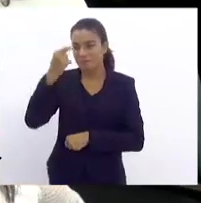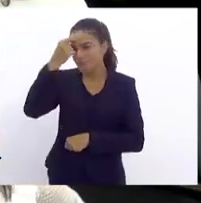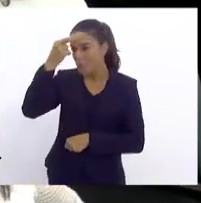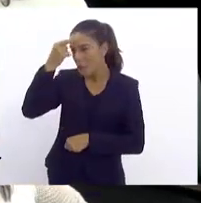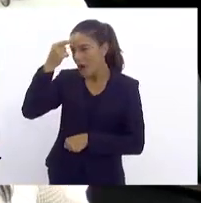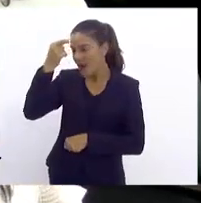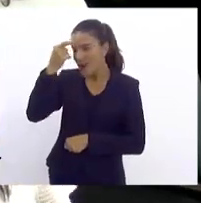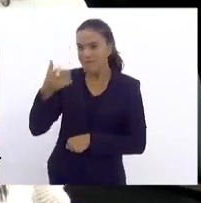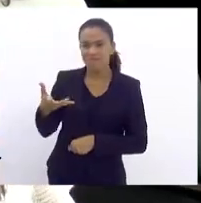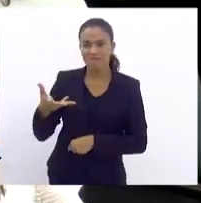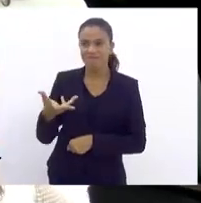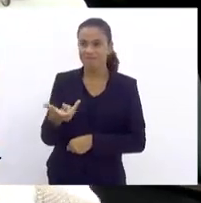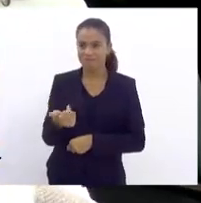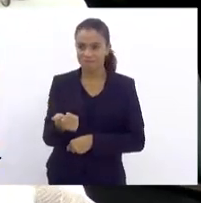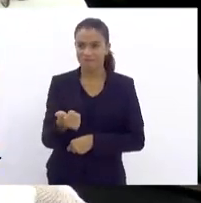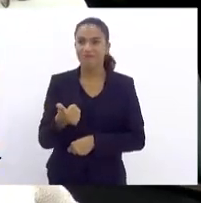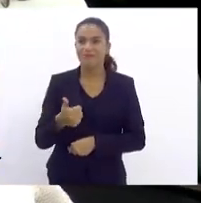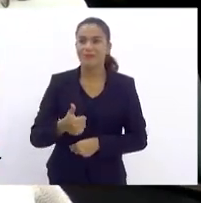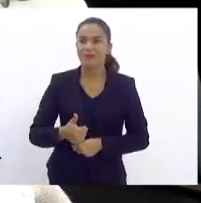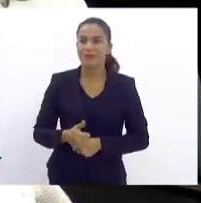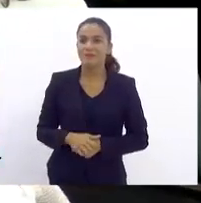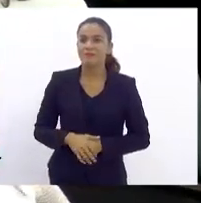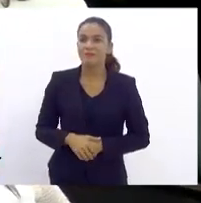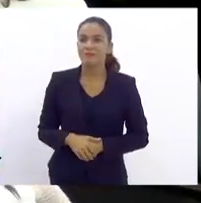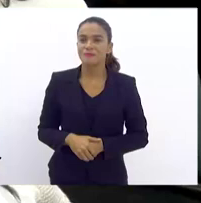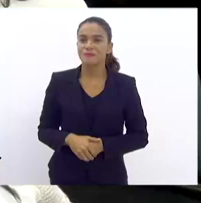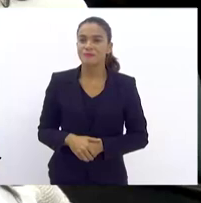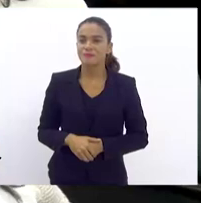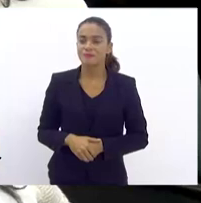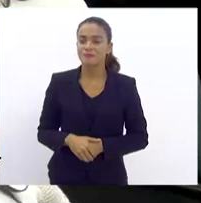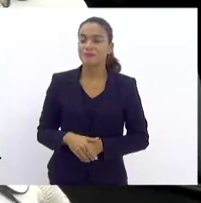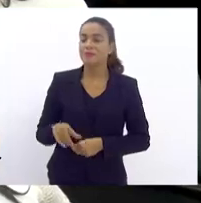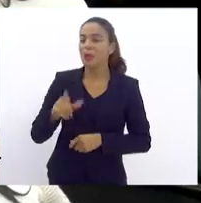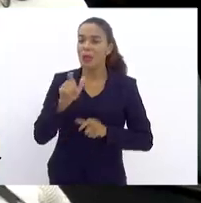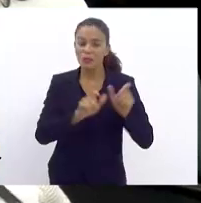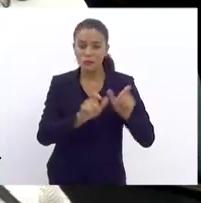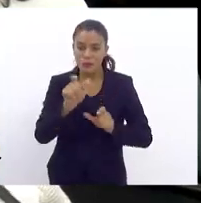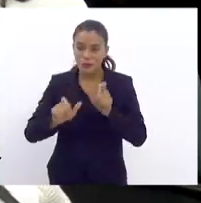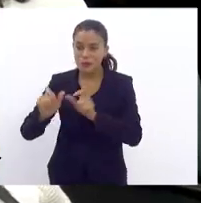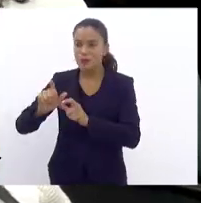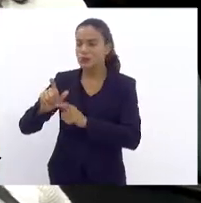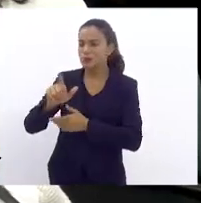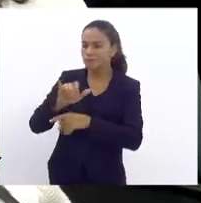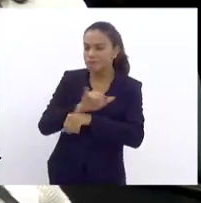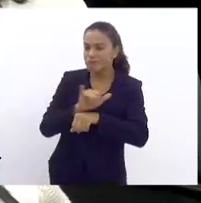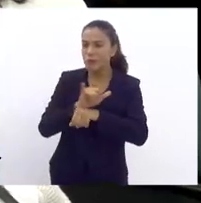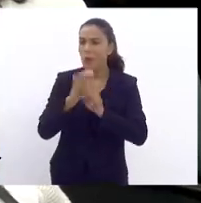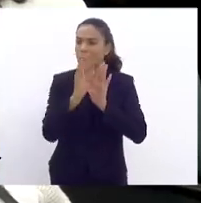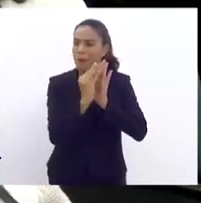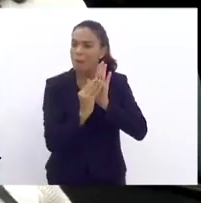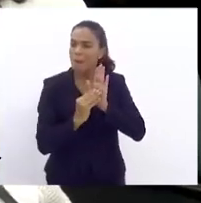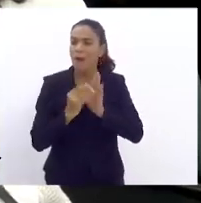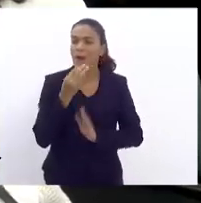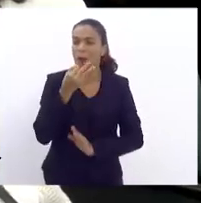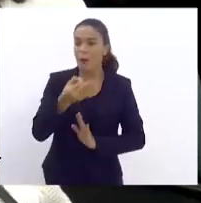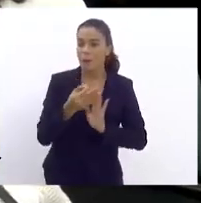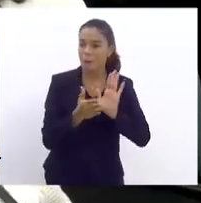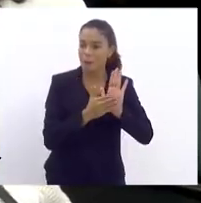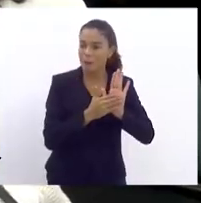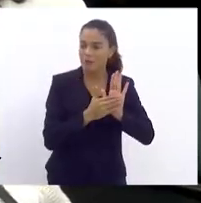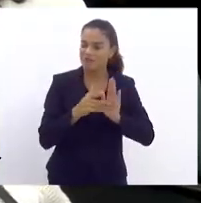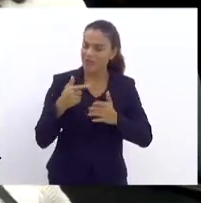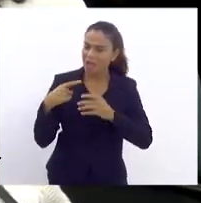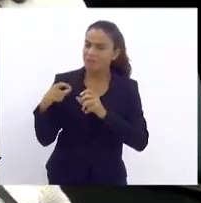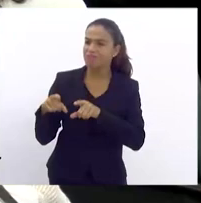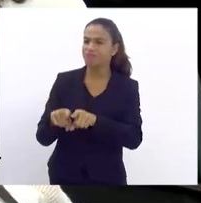do padrão em relação às soluções que são propostas e hoje está conosco neste nesta luta